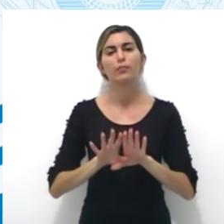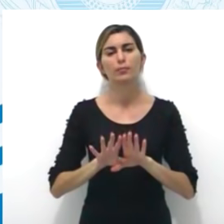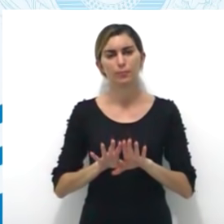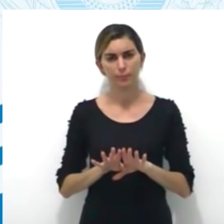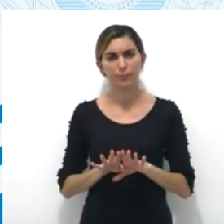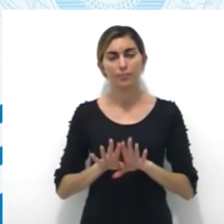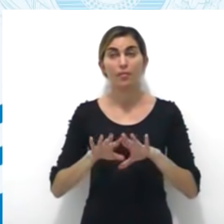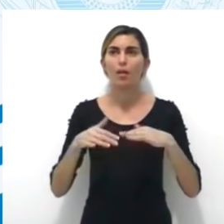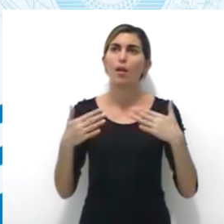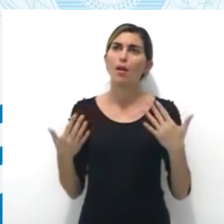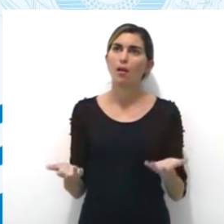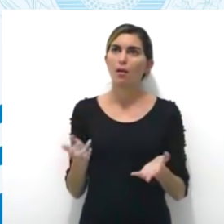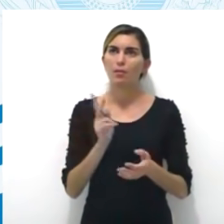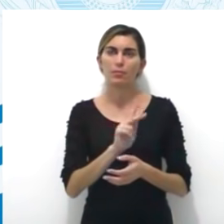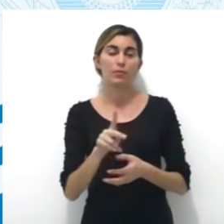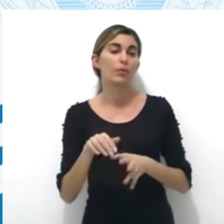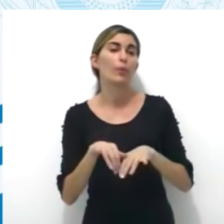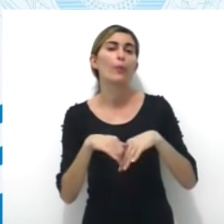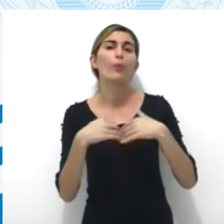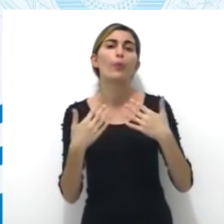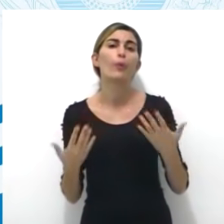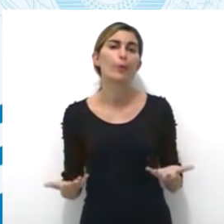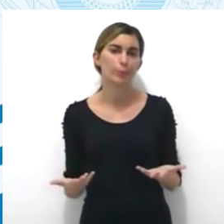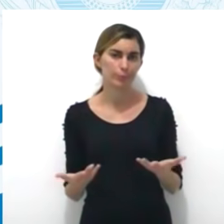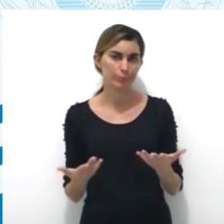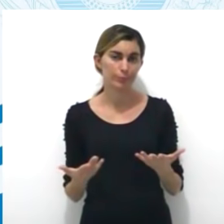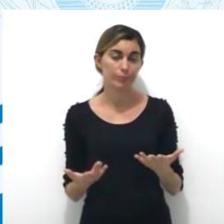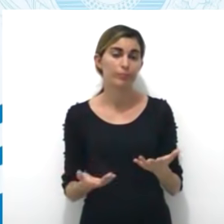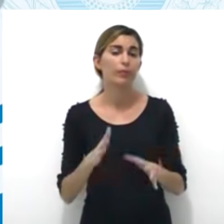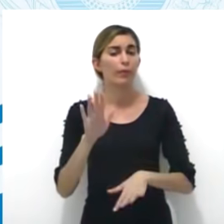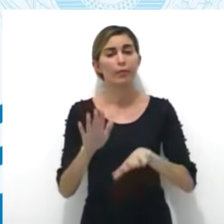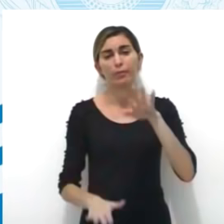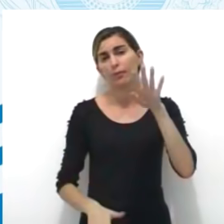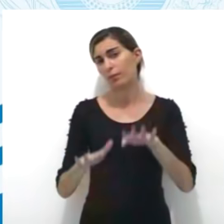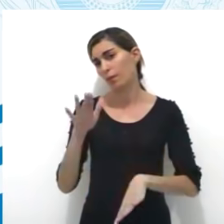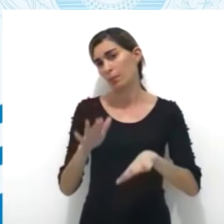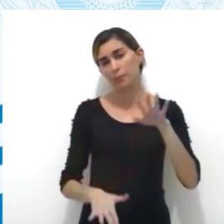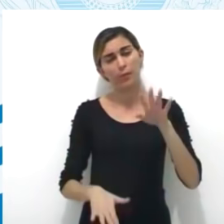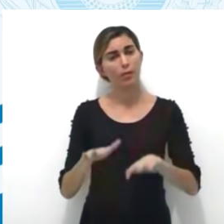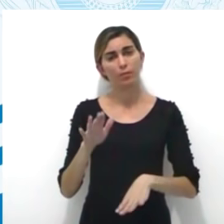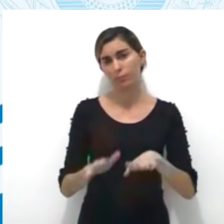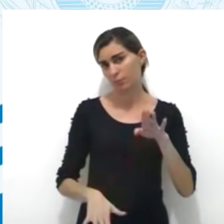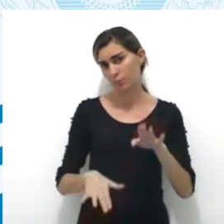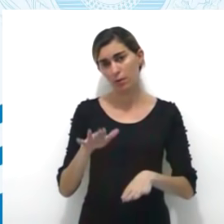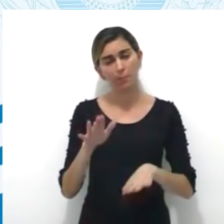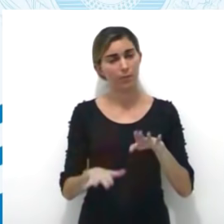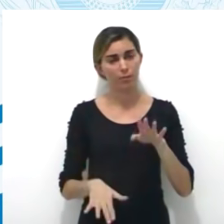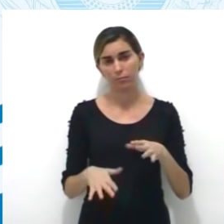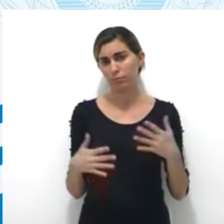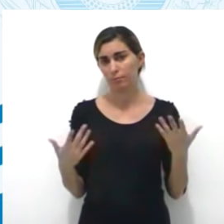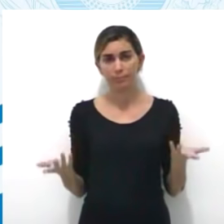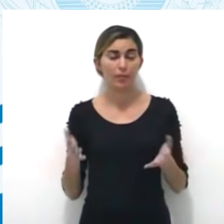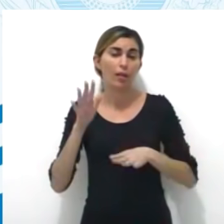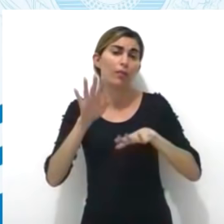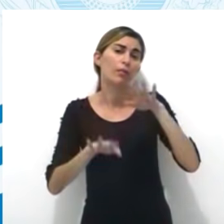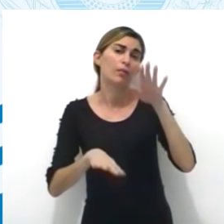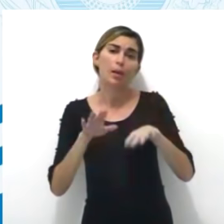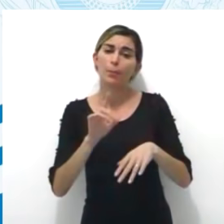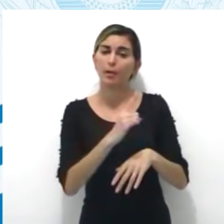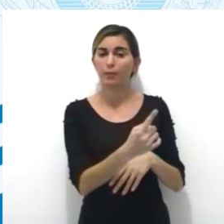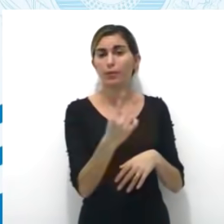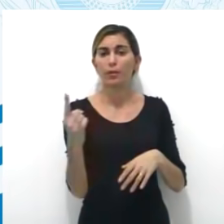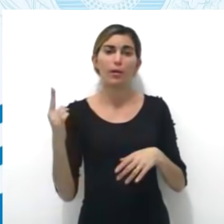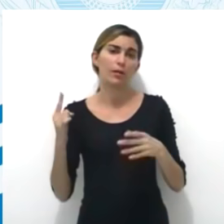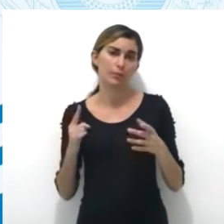natureza. Ah, professor, quais são? Aí depende, meu prezado, minha prezada, depende